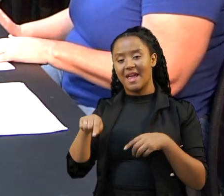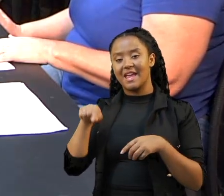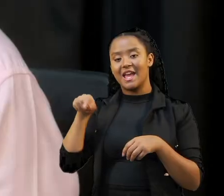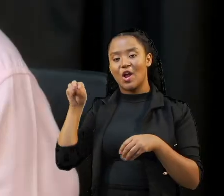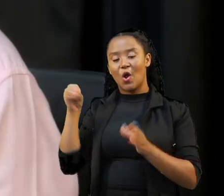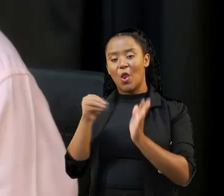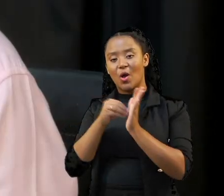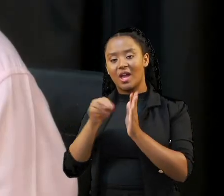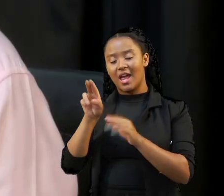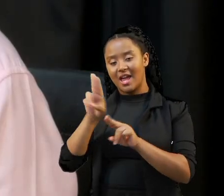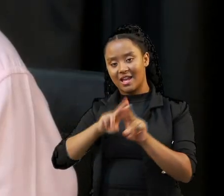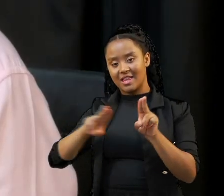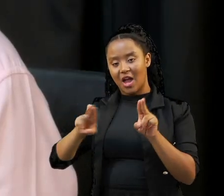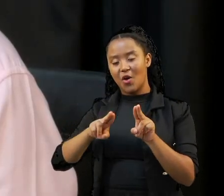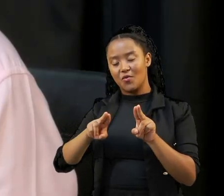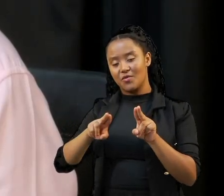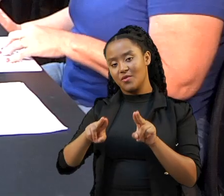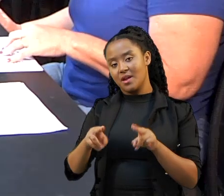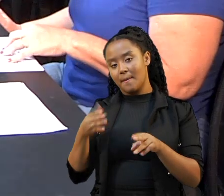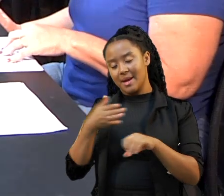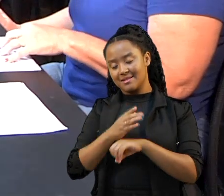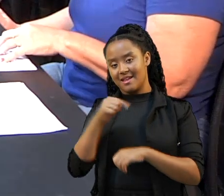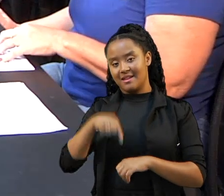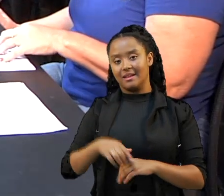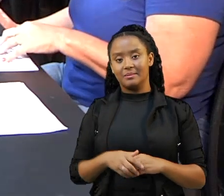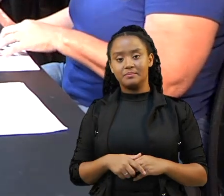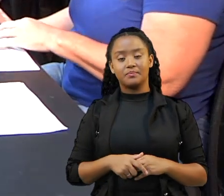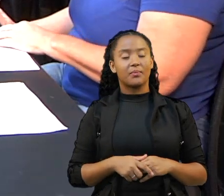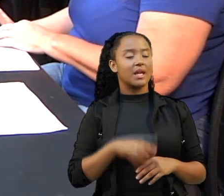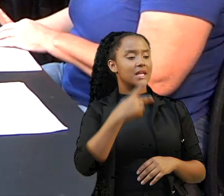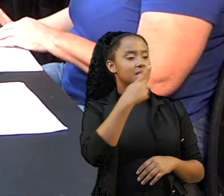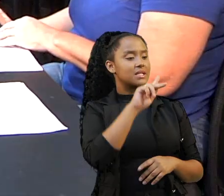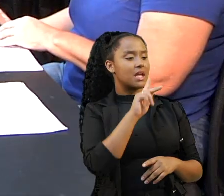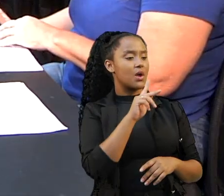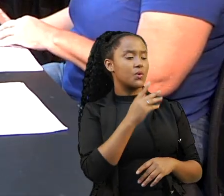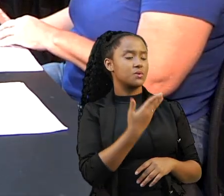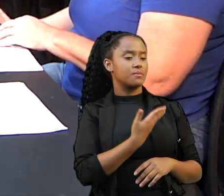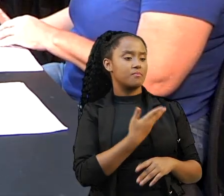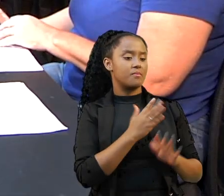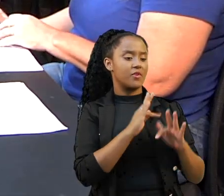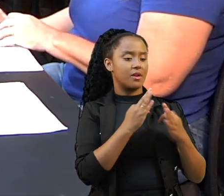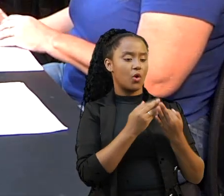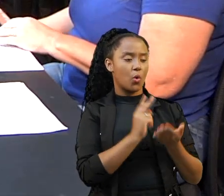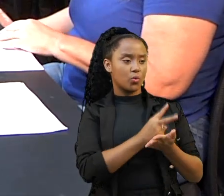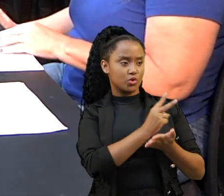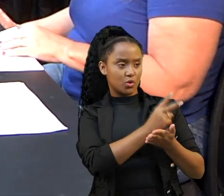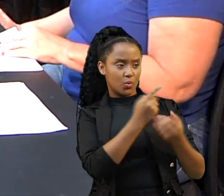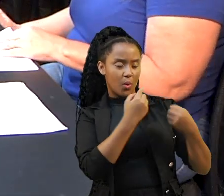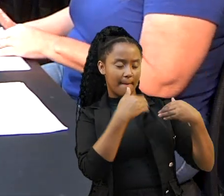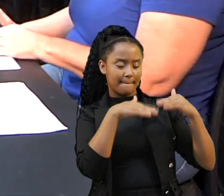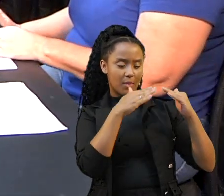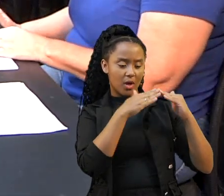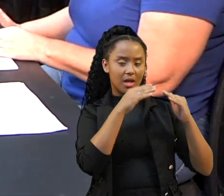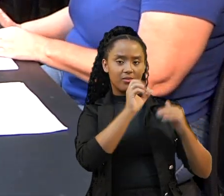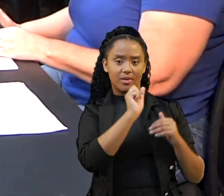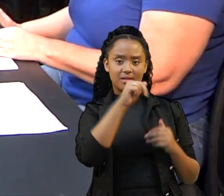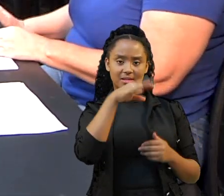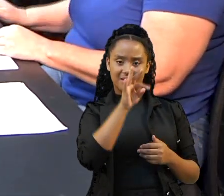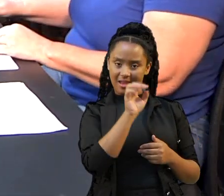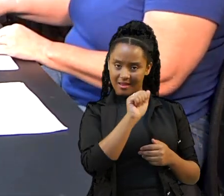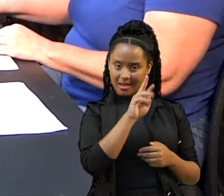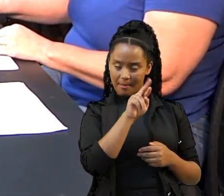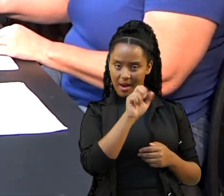seus parentes continuam em Santa Bárbara? Sim. O que a Brena, que cursa hoje